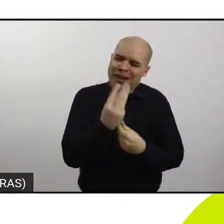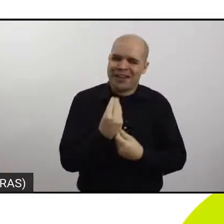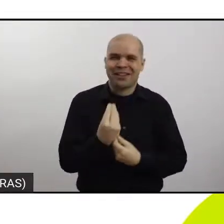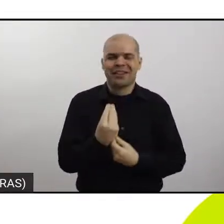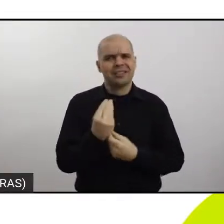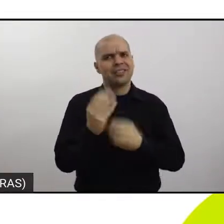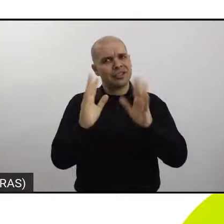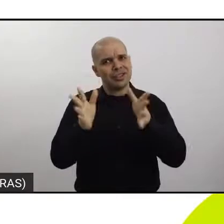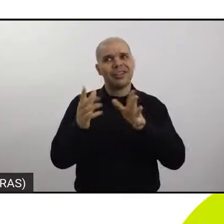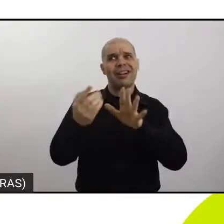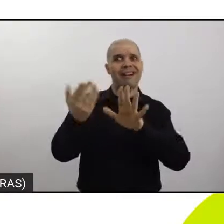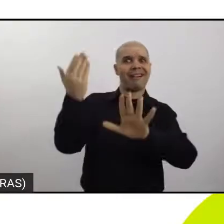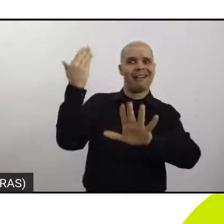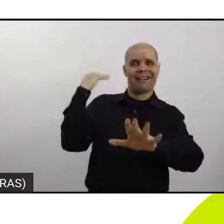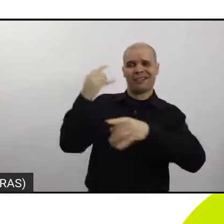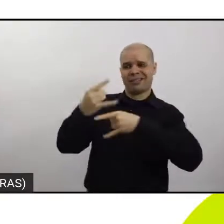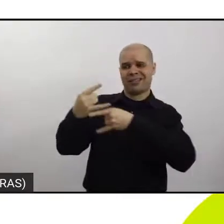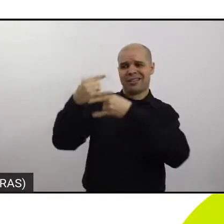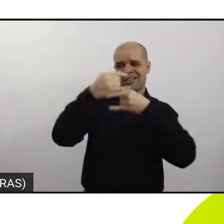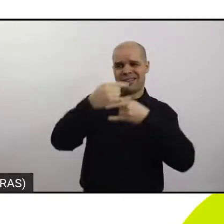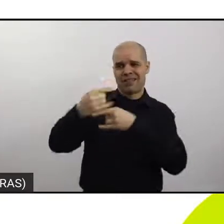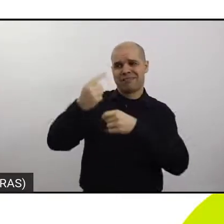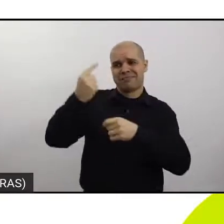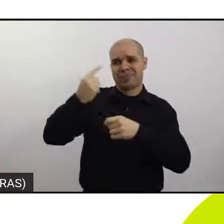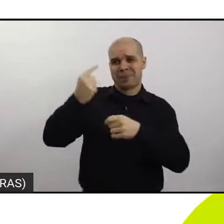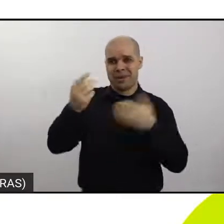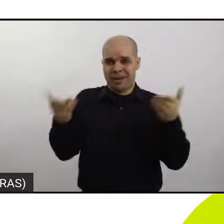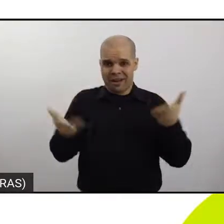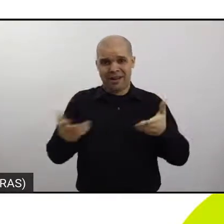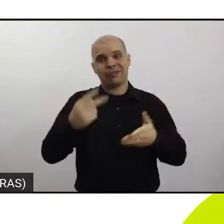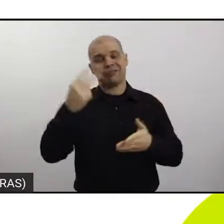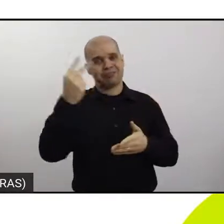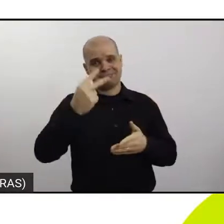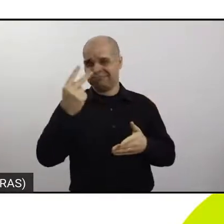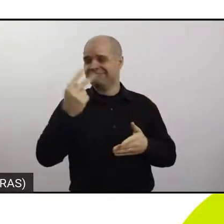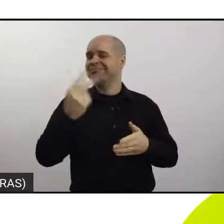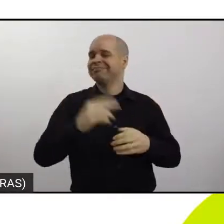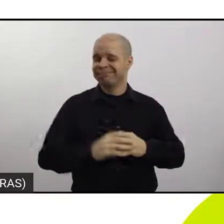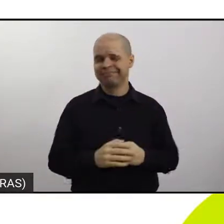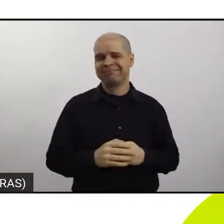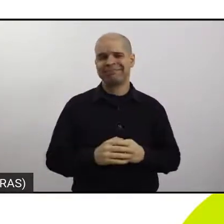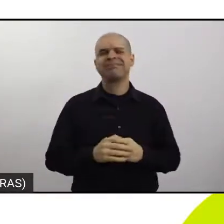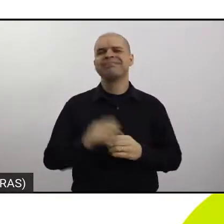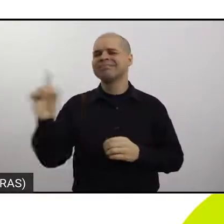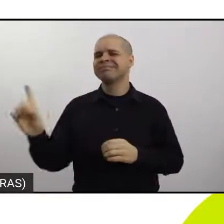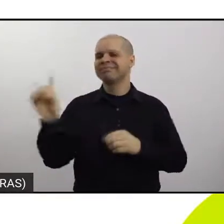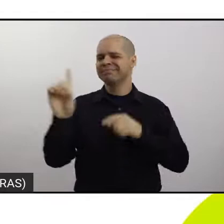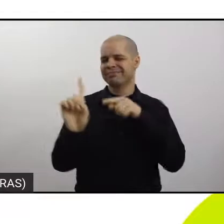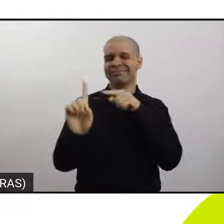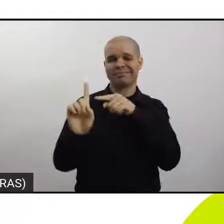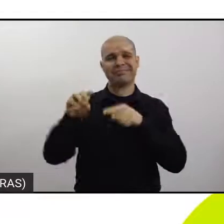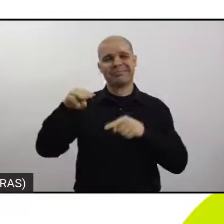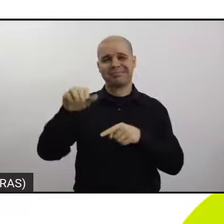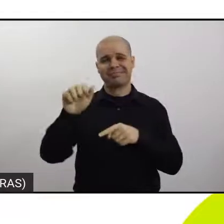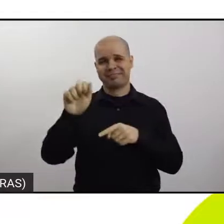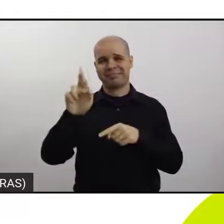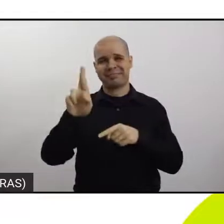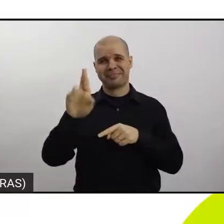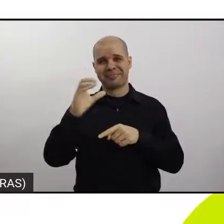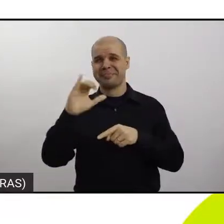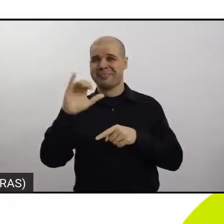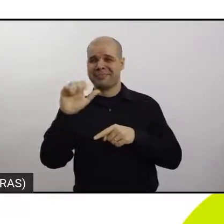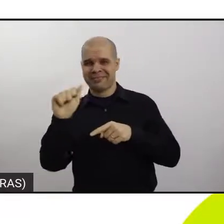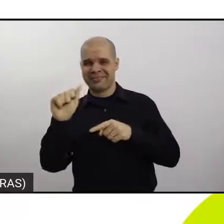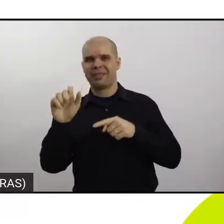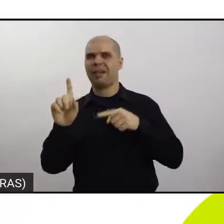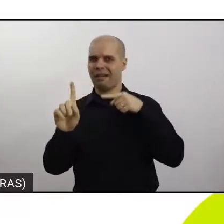videoarte, e esse é um programa idealizado pela Márcia Beatriz Graneiro, que é uma videoartista.